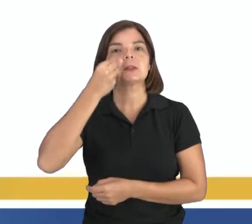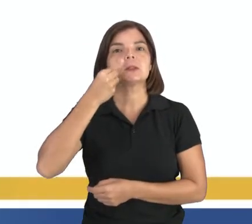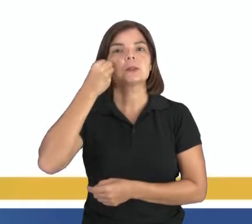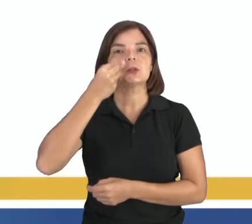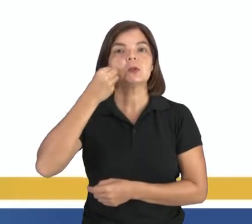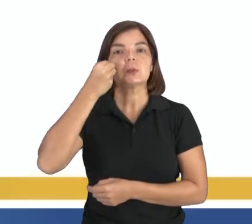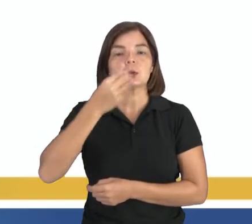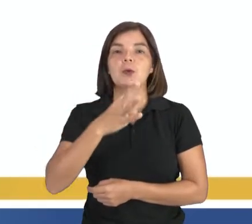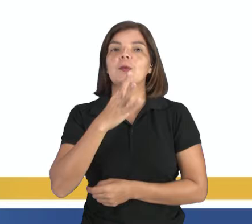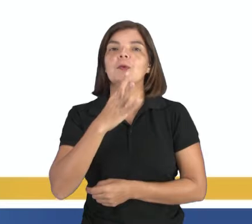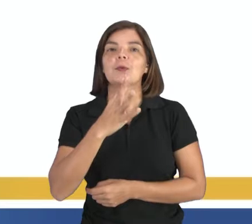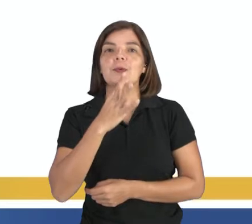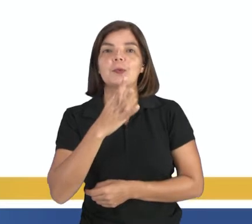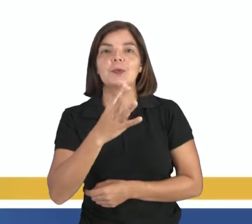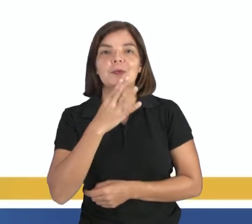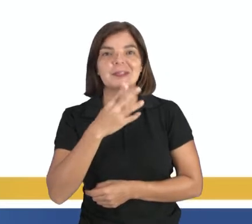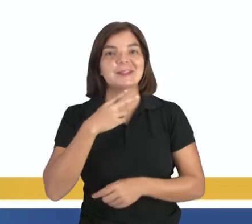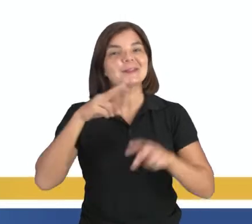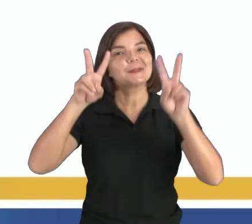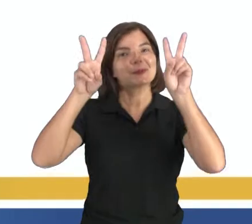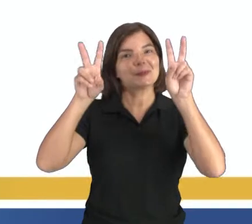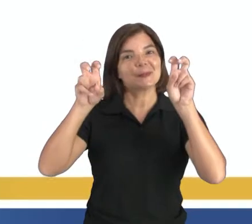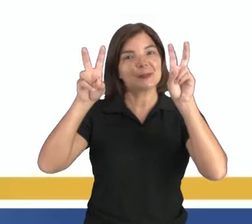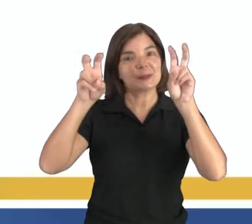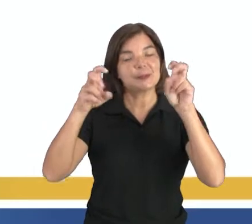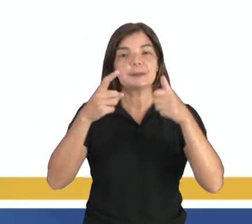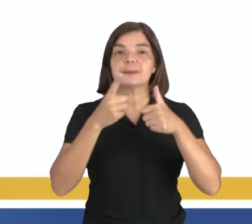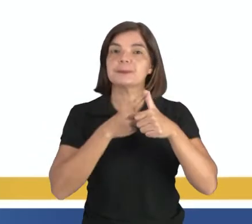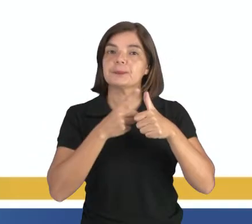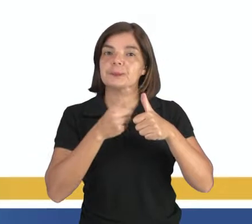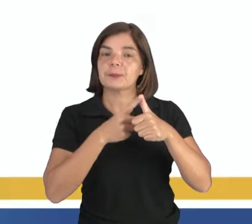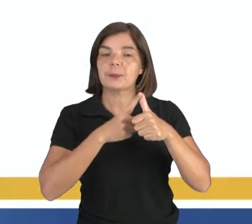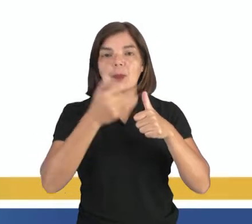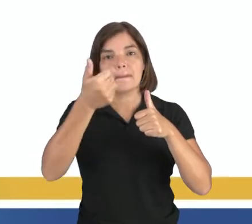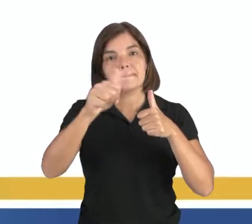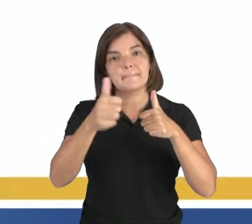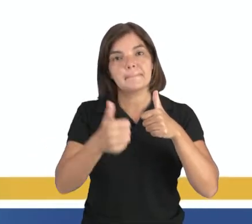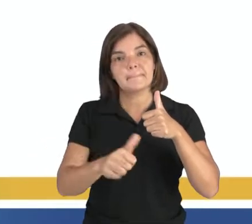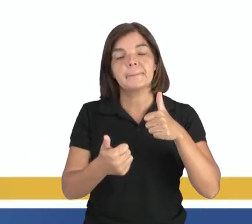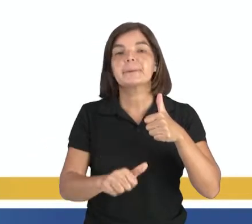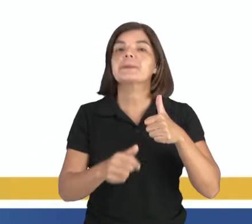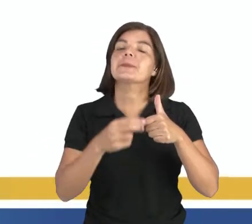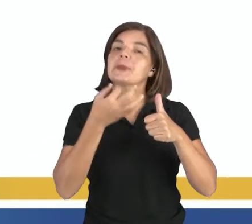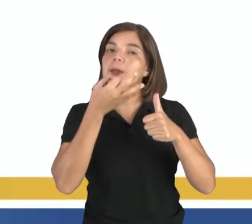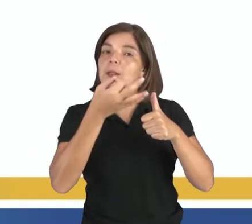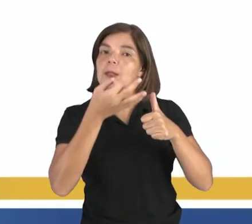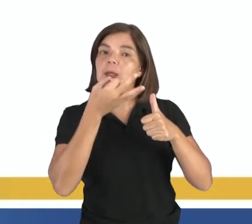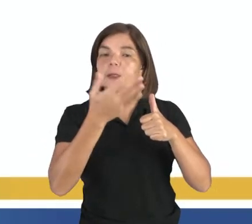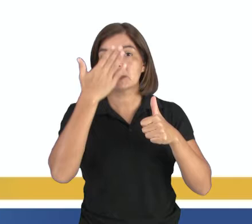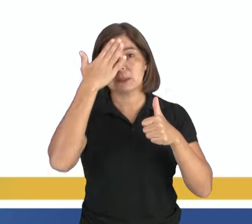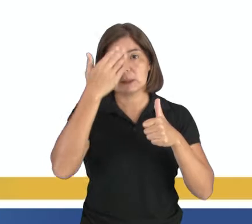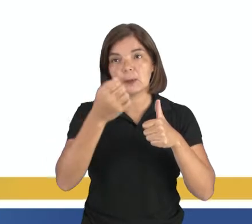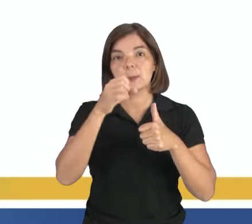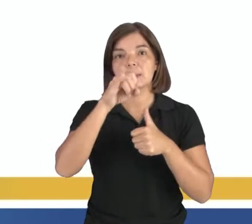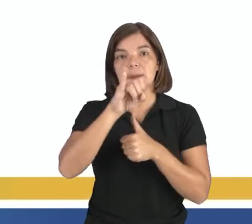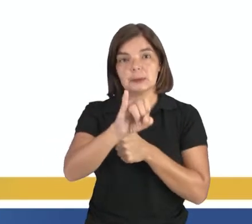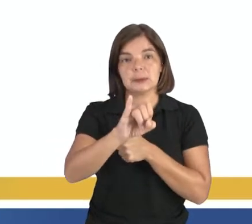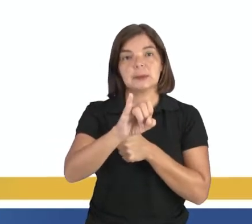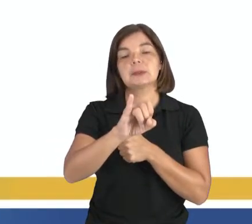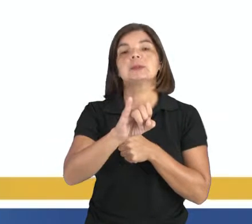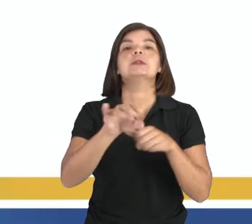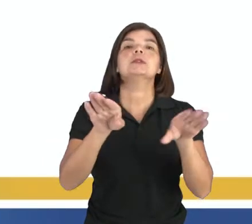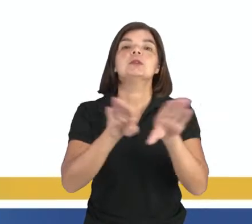conhece bastante de um assunto. Em primeiro lugar, para avaliar um argumento de autoridade é fundamental saber se